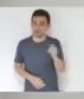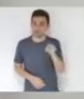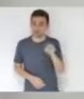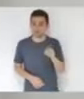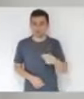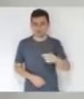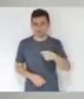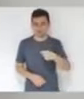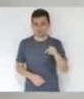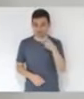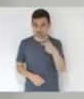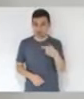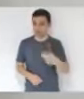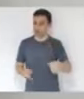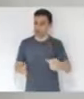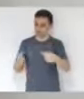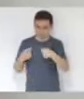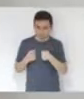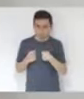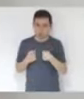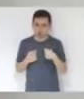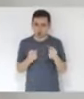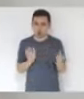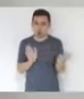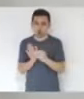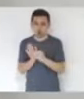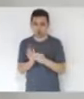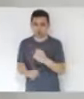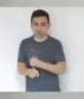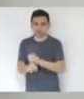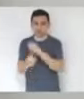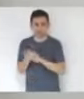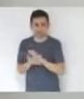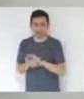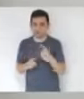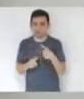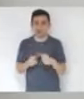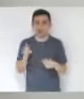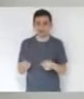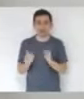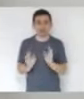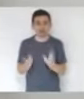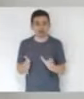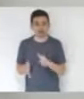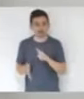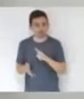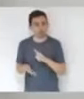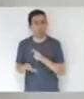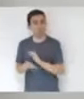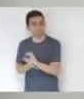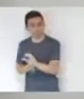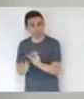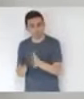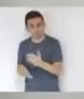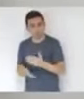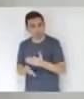eu não inseri as obras que já estão em andamento em Blumenau, por elas já terem dotação e por já terem sido